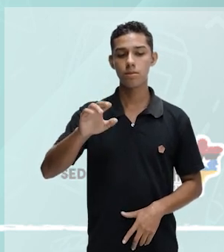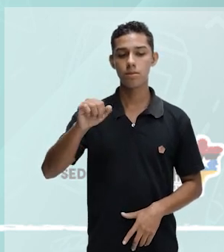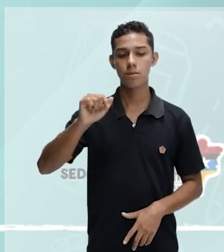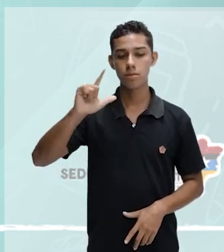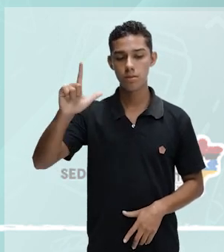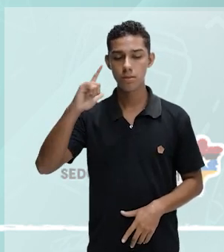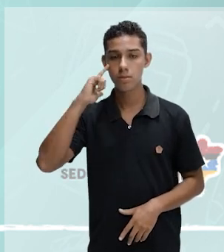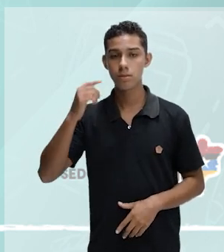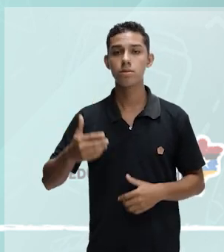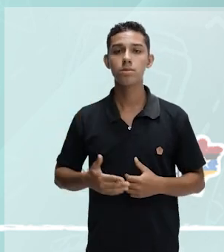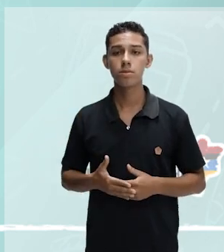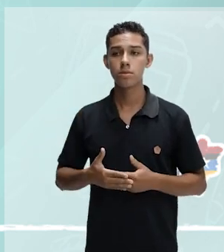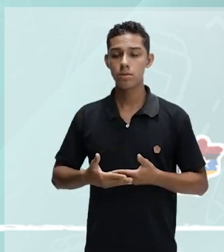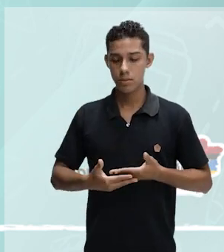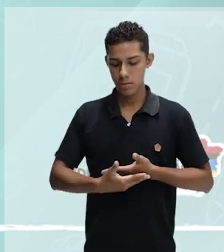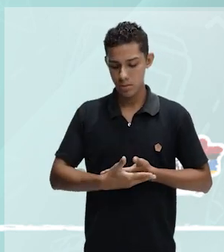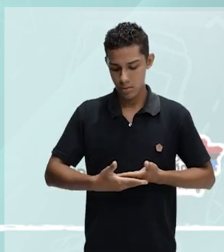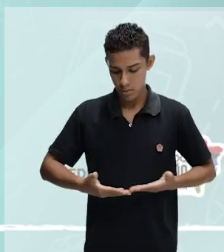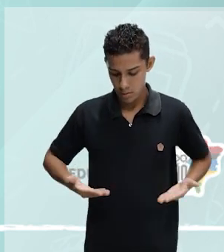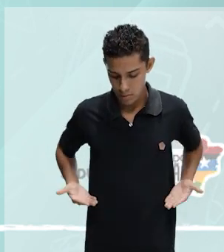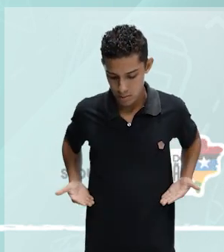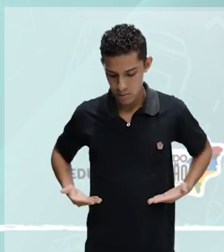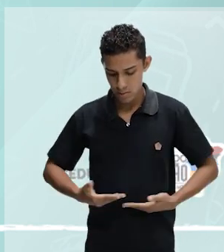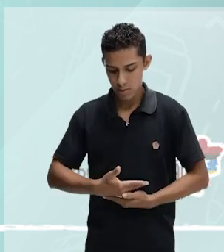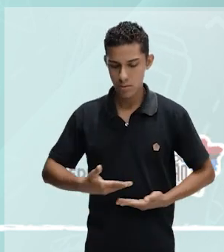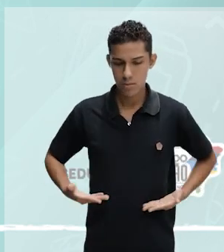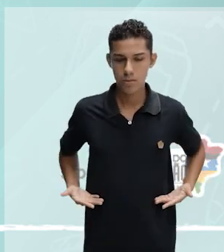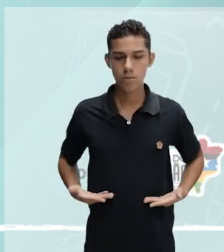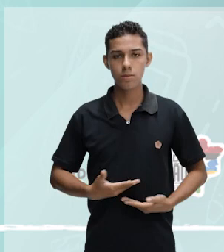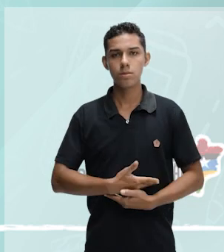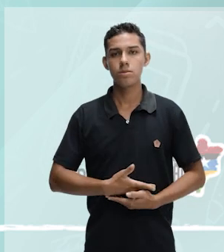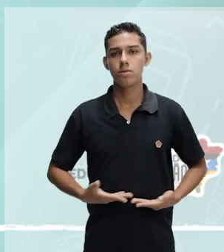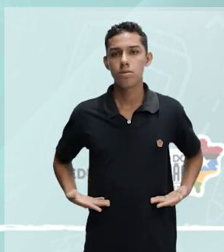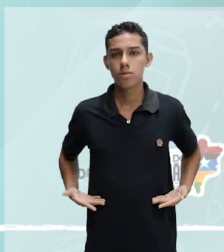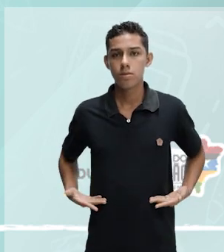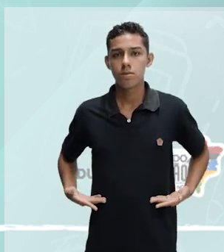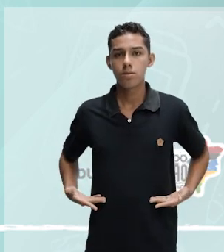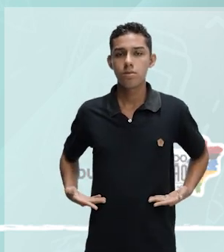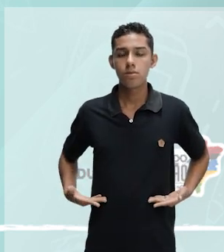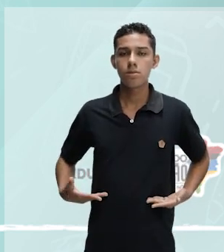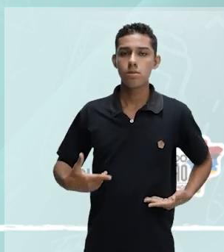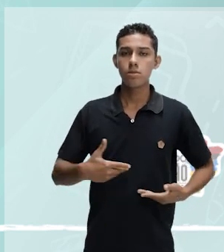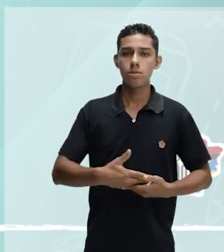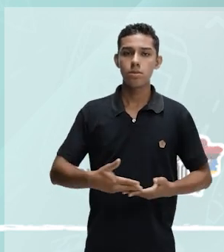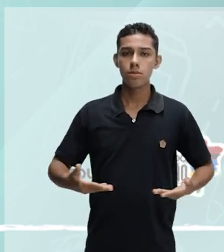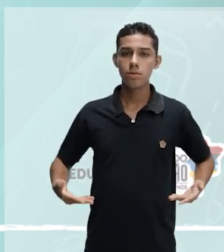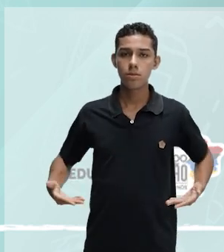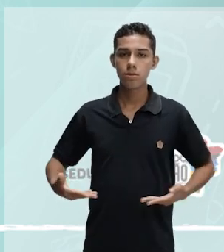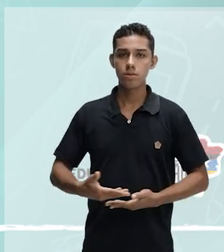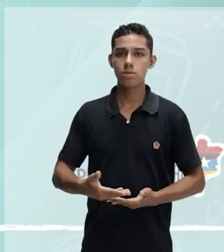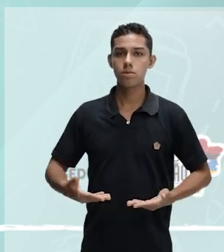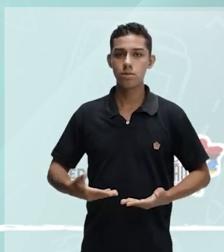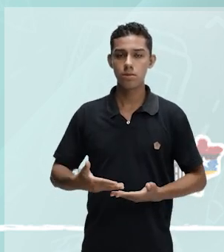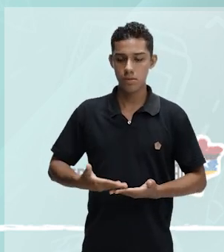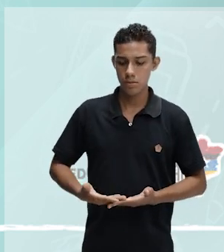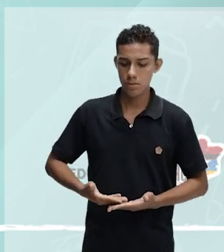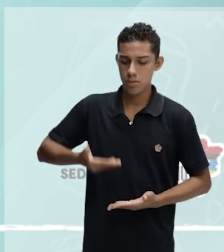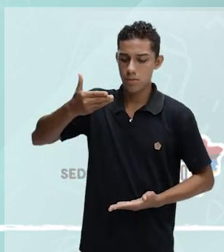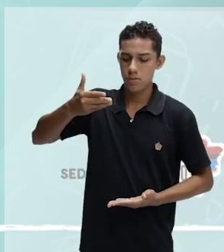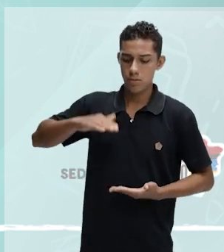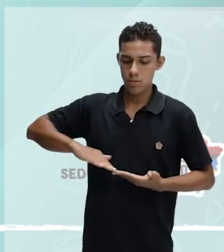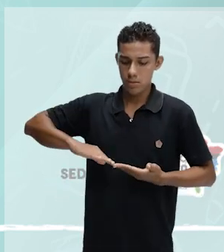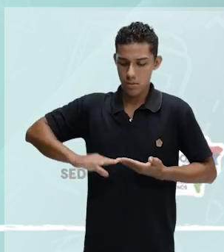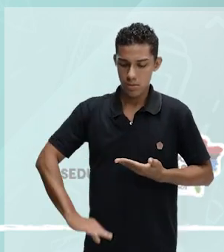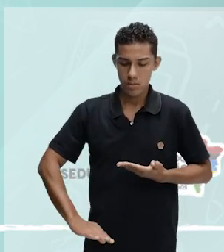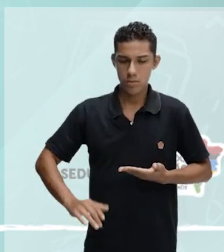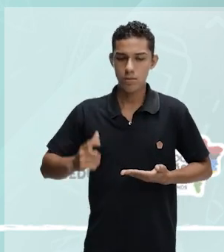longitudinal, ele vai estar perpendicular a qual plano? O plano transverso, aquele que divide o nosso corpo em superior e inferior, tá